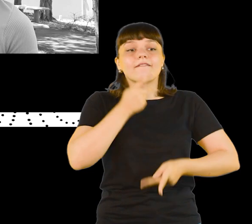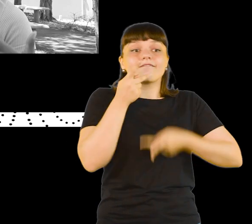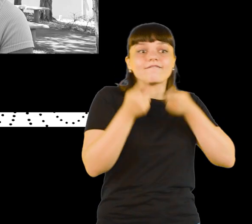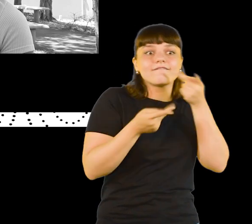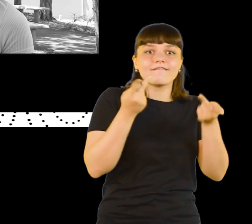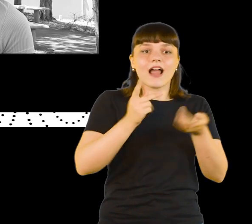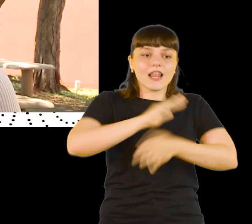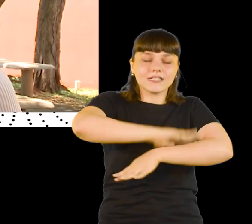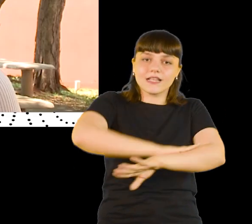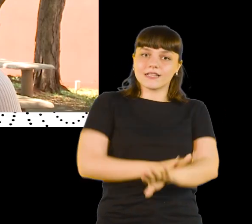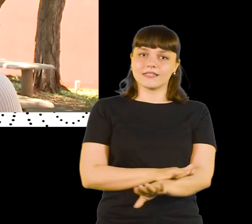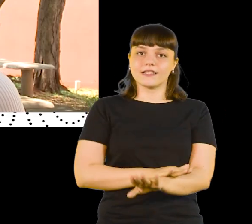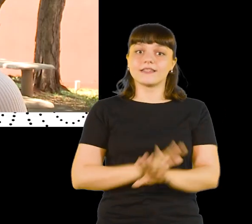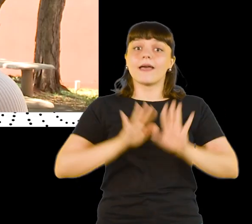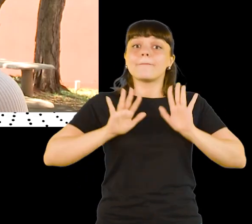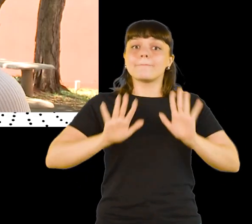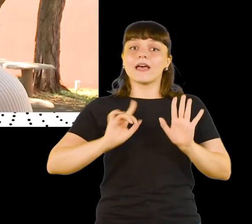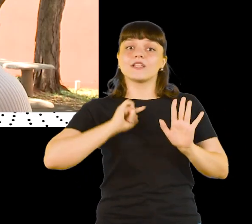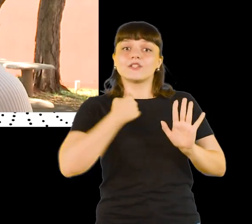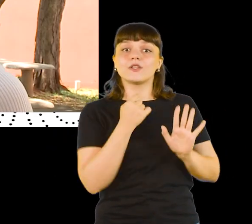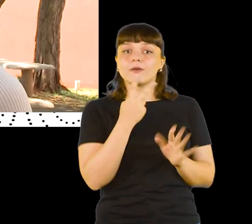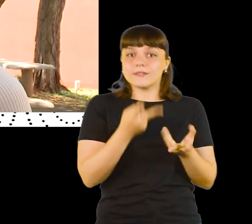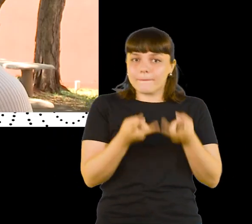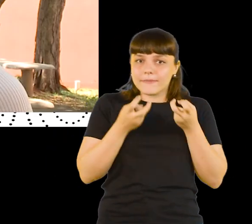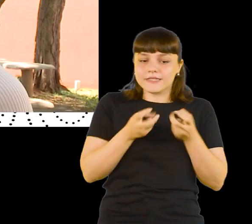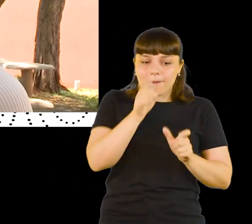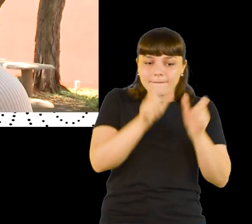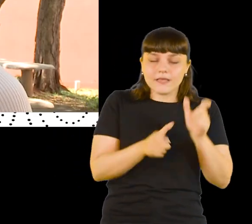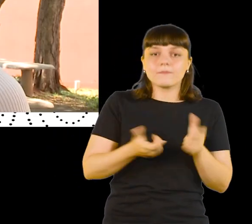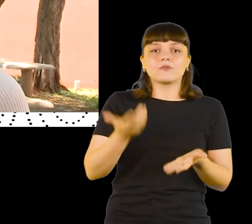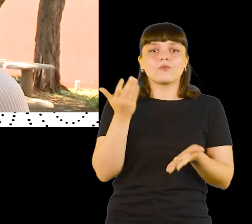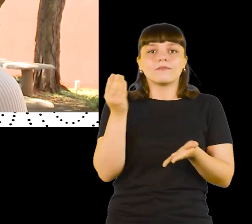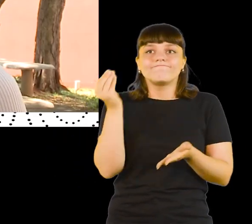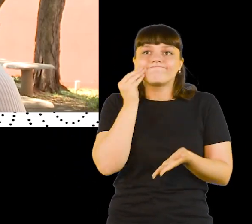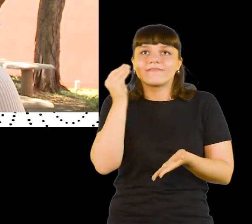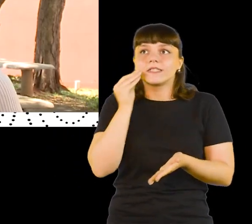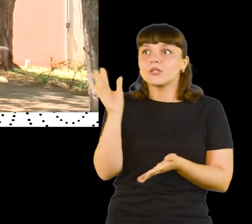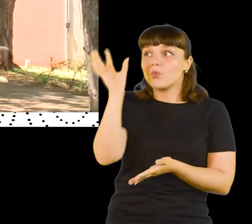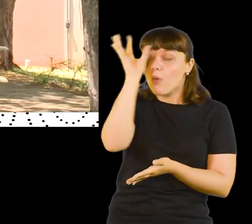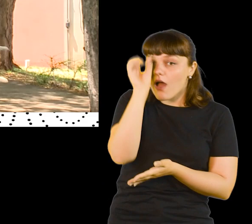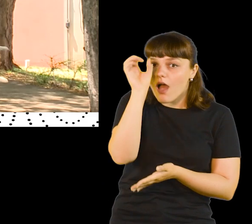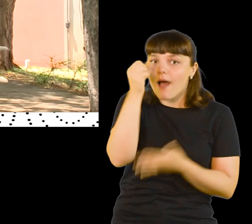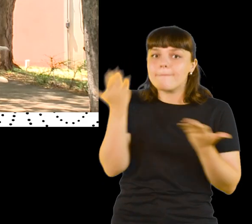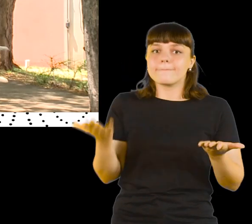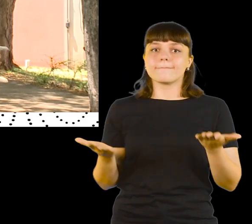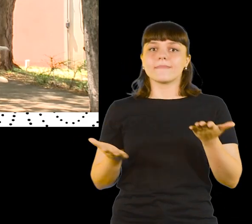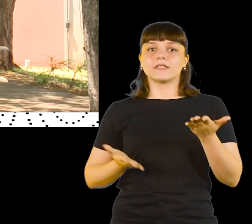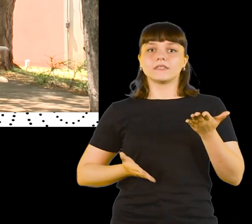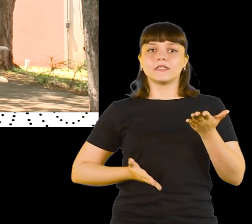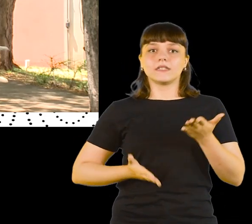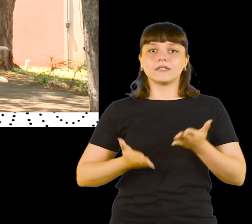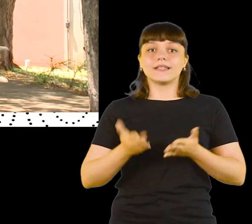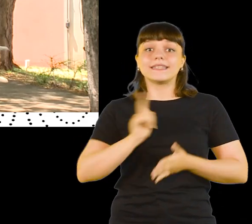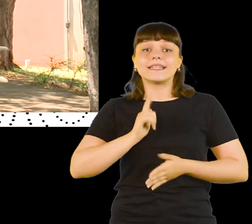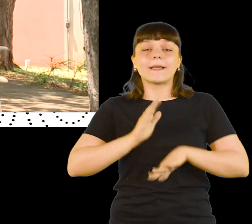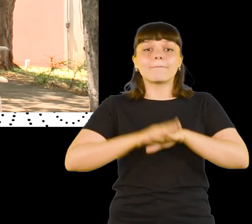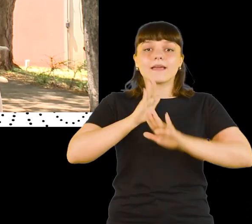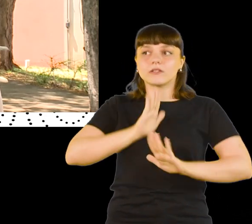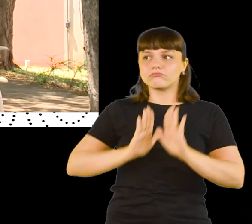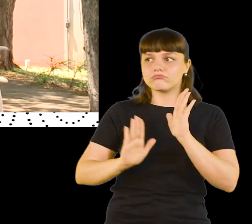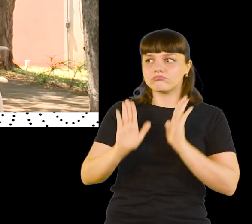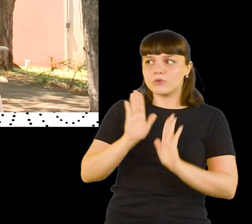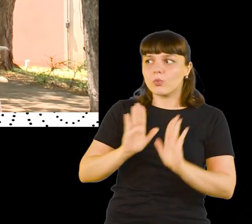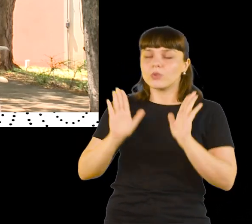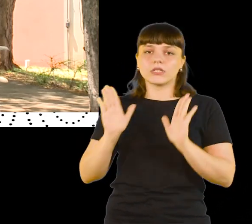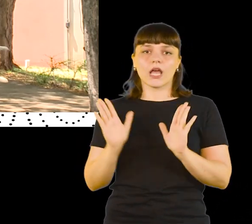racista, alguma fala. E aí a gente vê um esforço por parte das pessoas não negras aprender, em falar, em tomar cuidado com a fala,